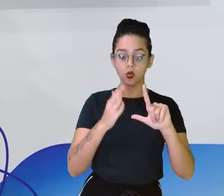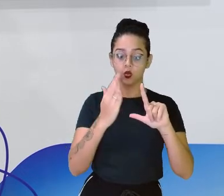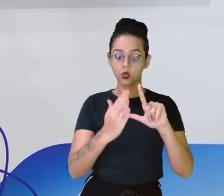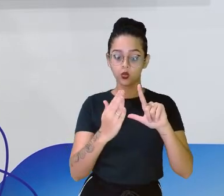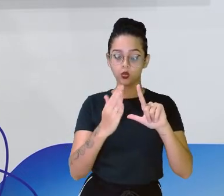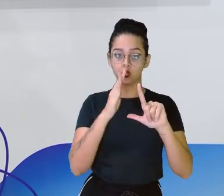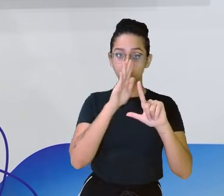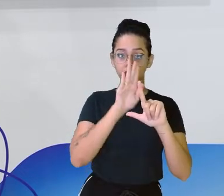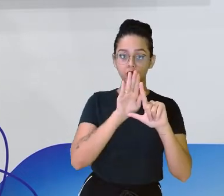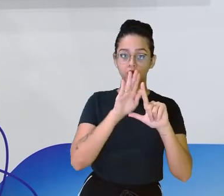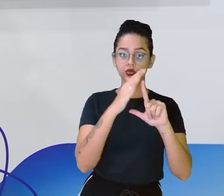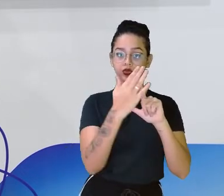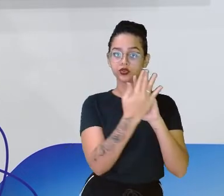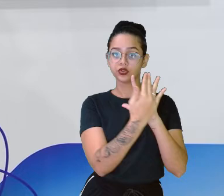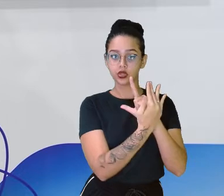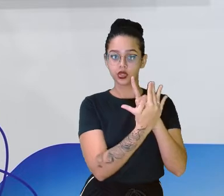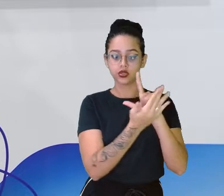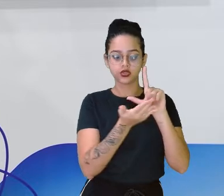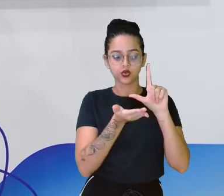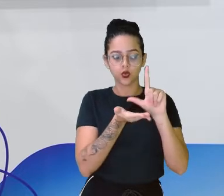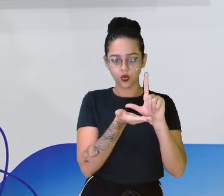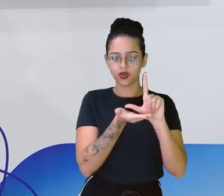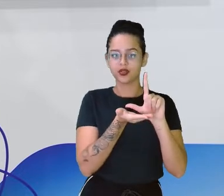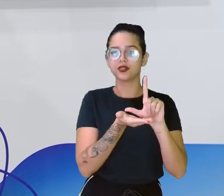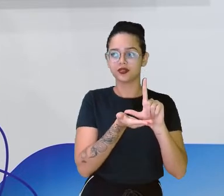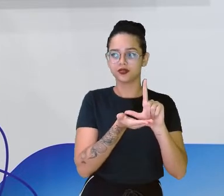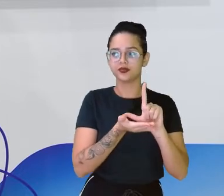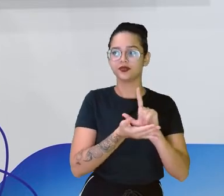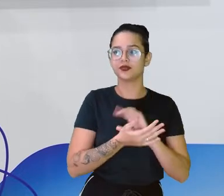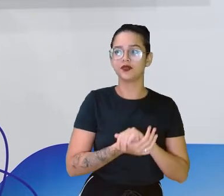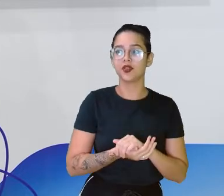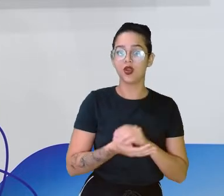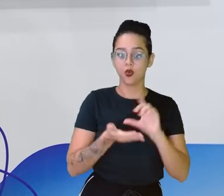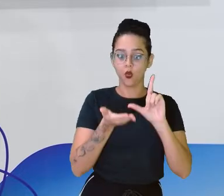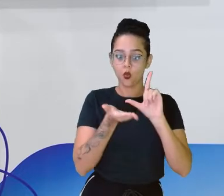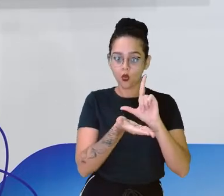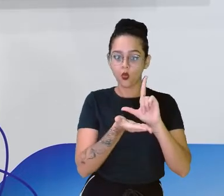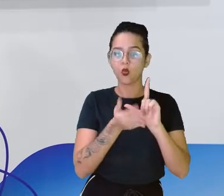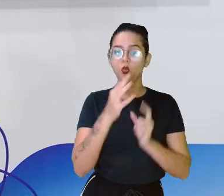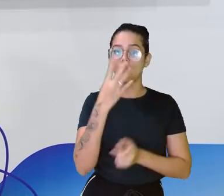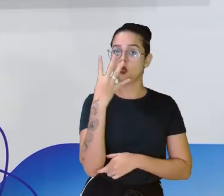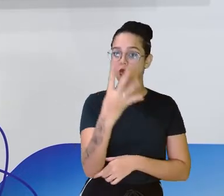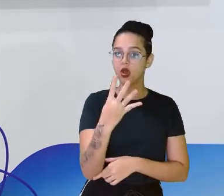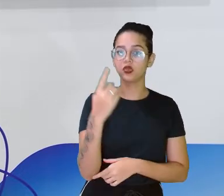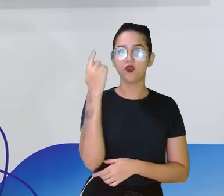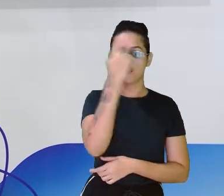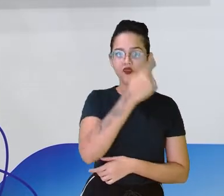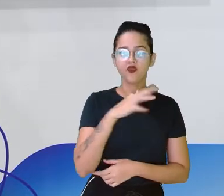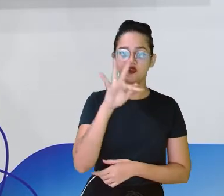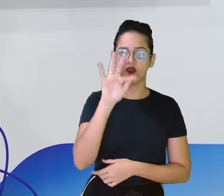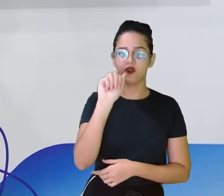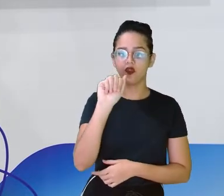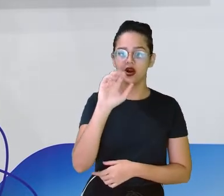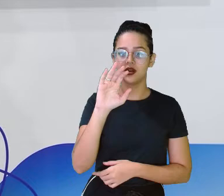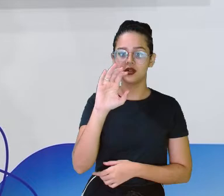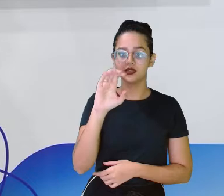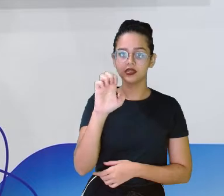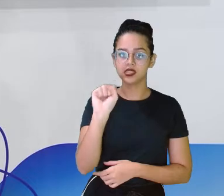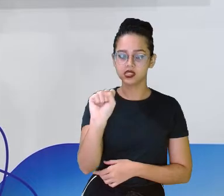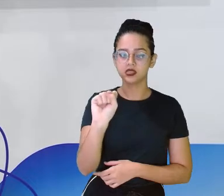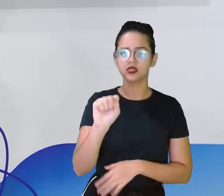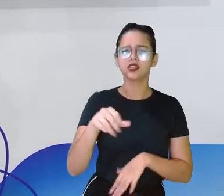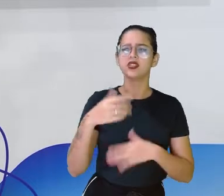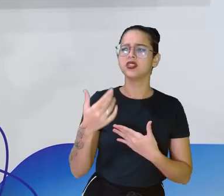2, 3, 4. 4 faces, beleza? Professora, e